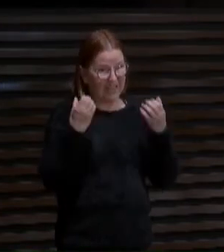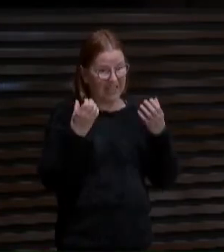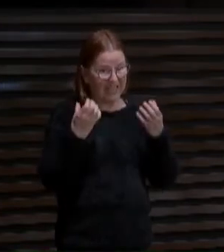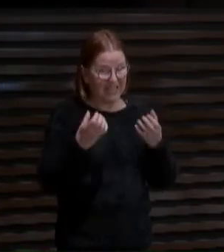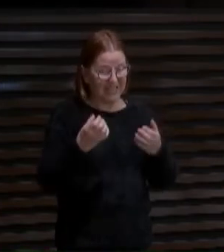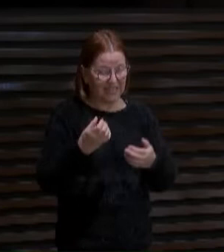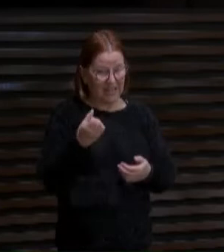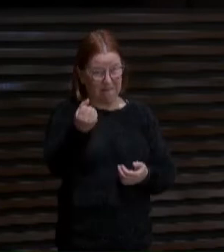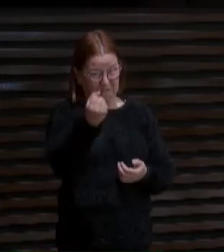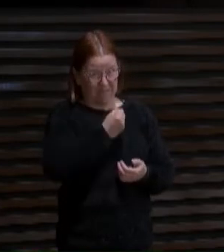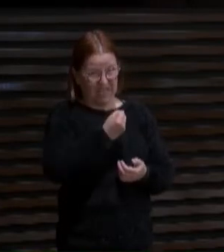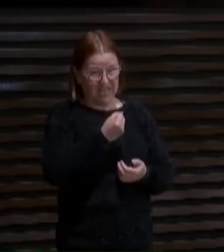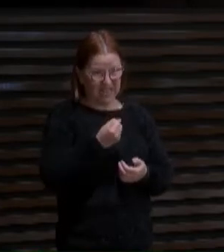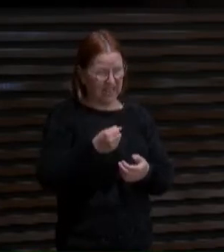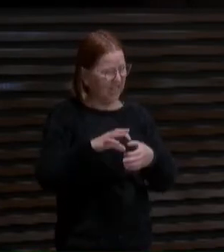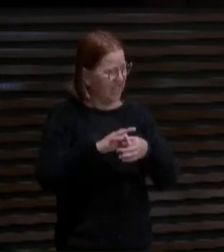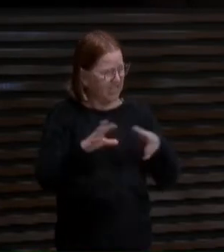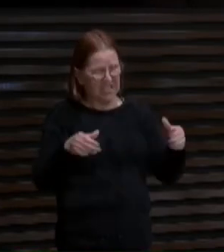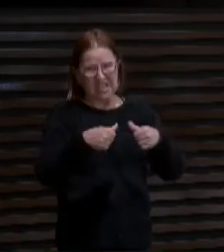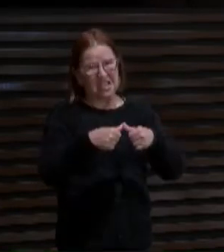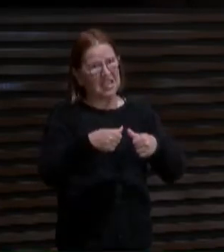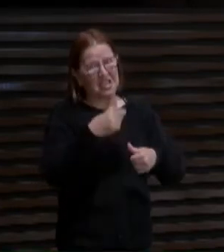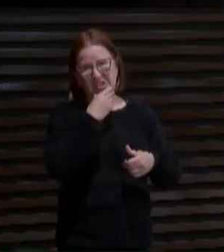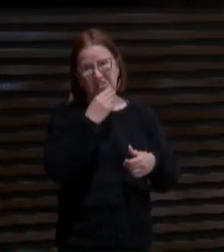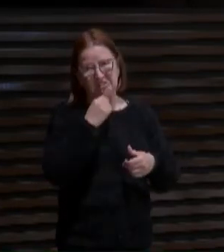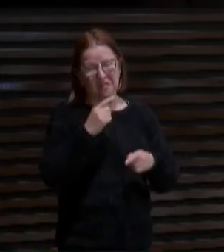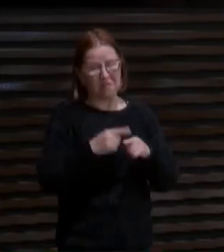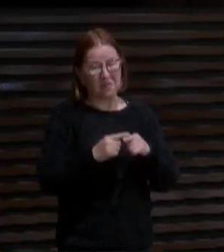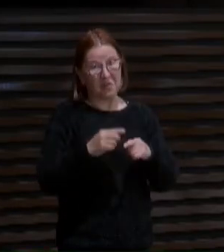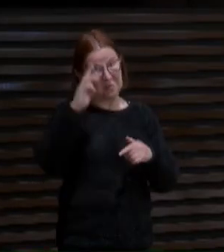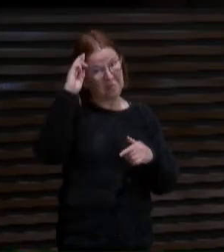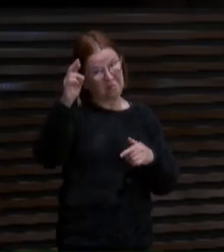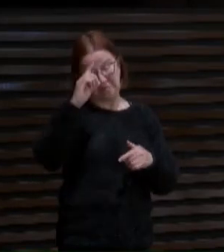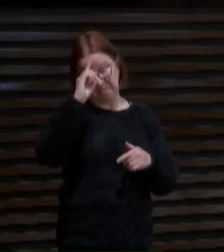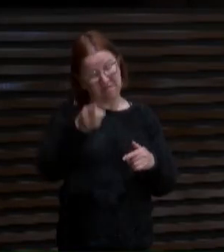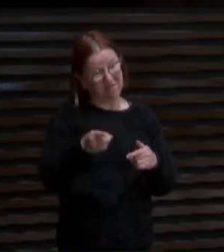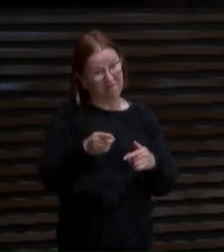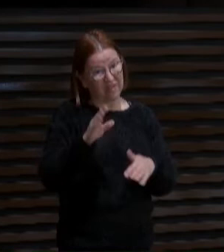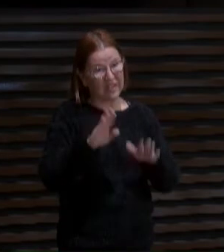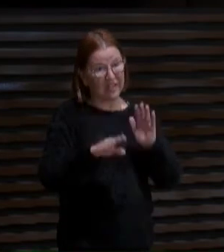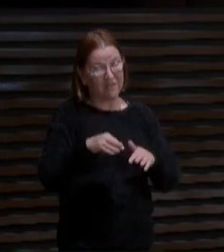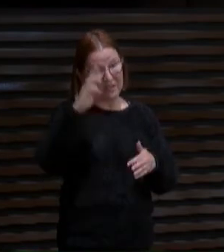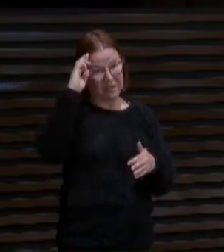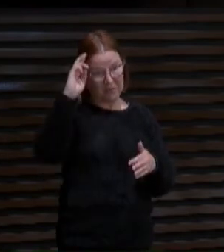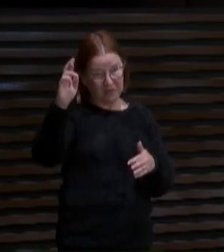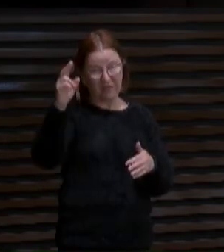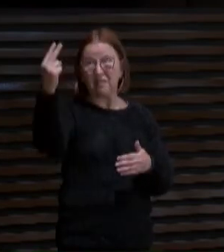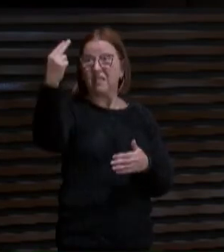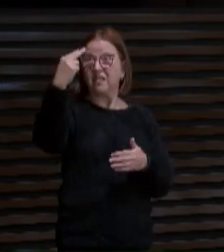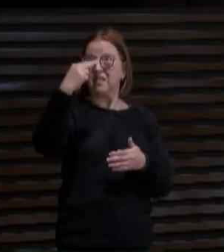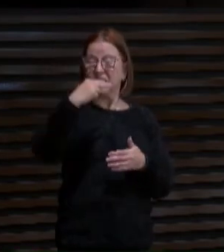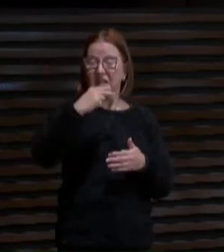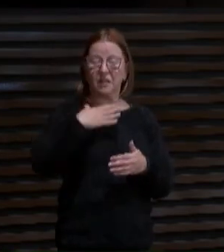deixai o que me amaldiçoei pois o Senhor lhe ordenou Talvez o senhor para minha aflição e o senhor me